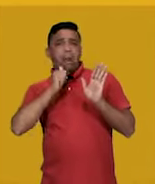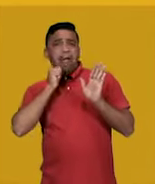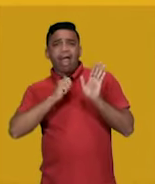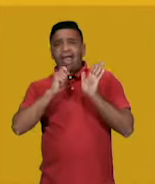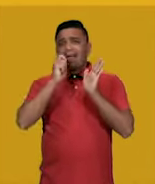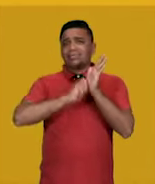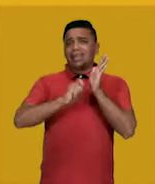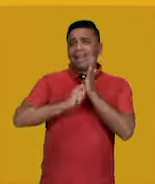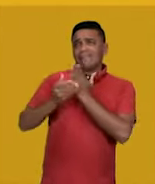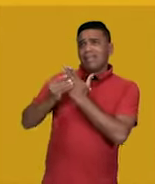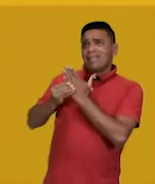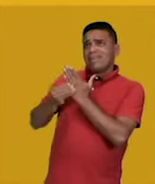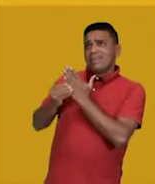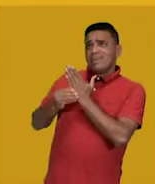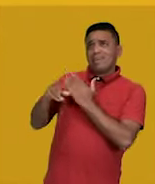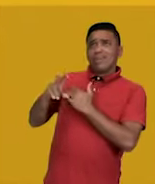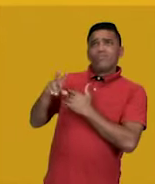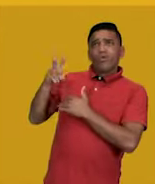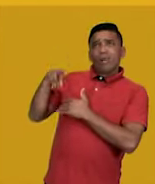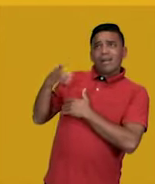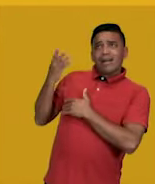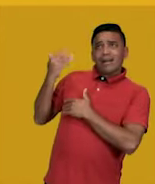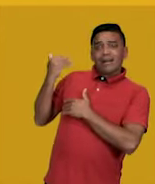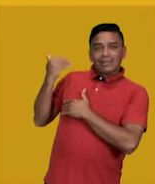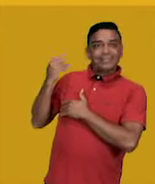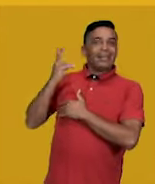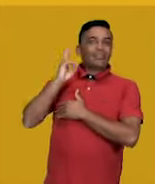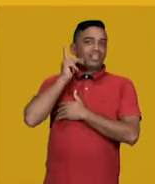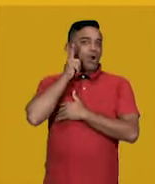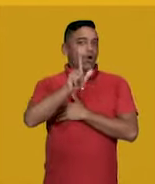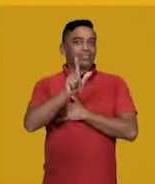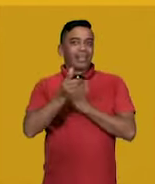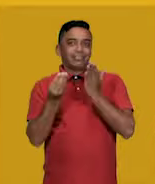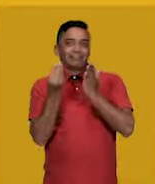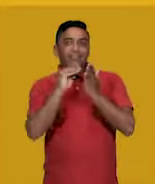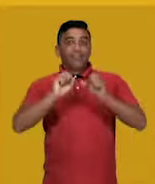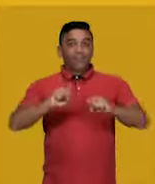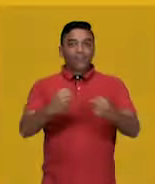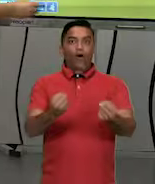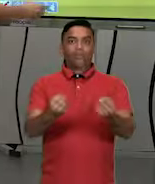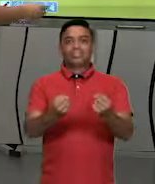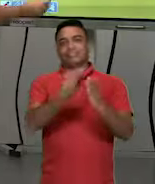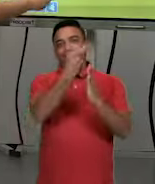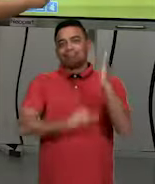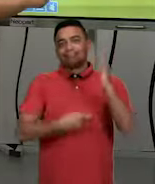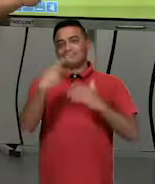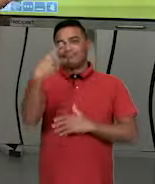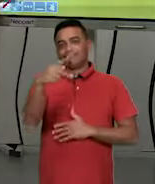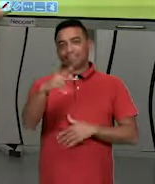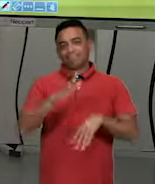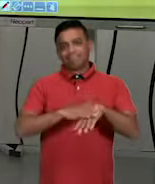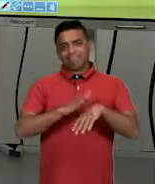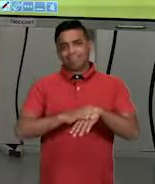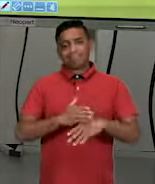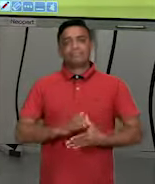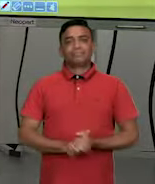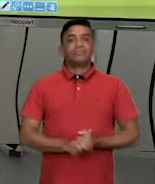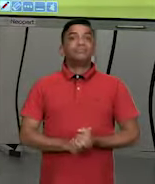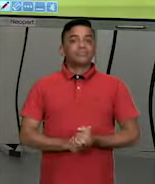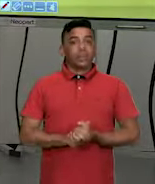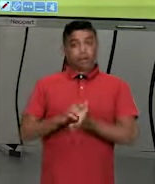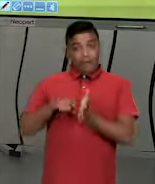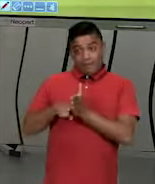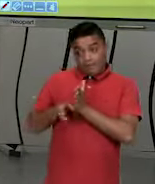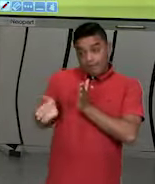eu tenho uma estabilidade daquele argumento, tá? Então, dados